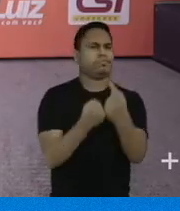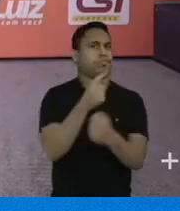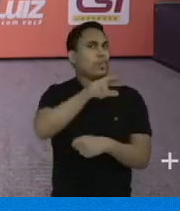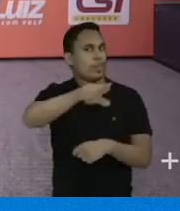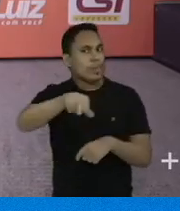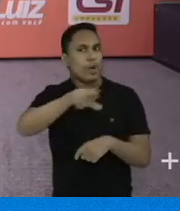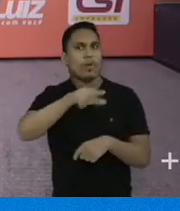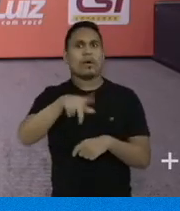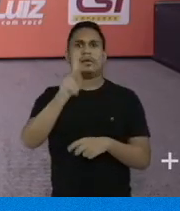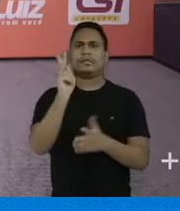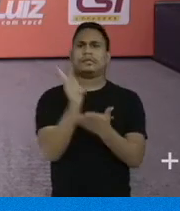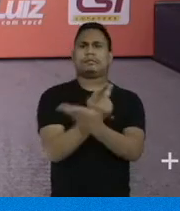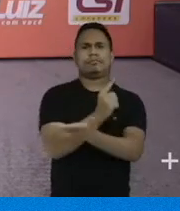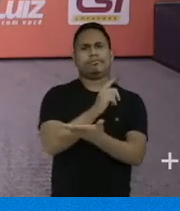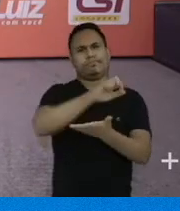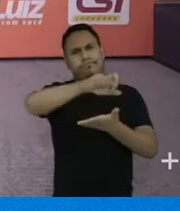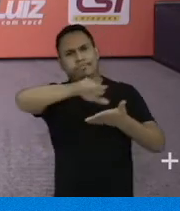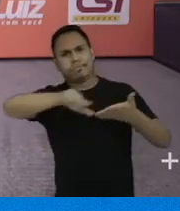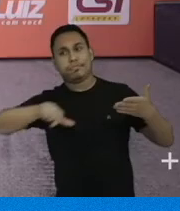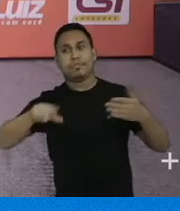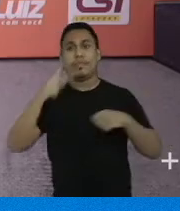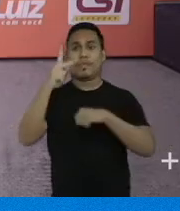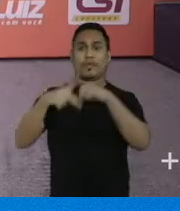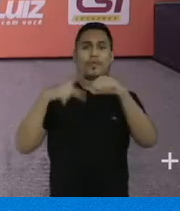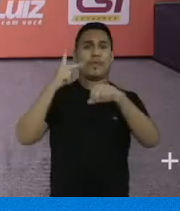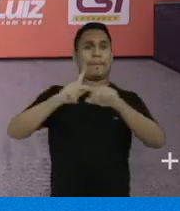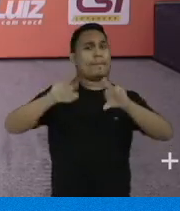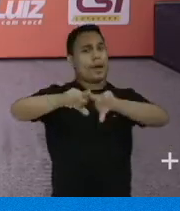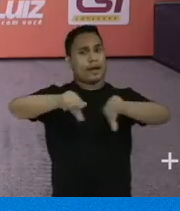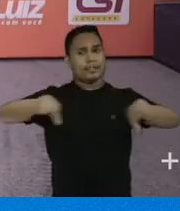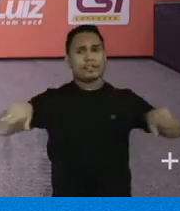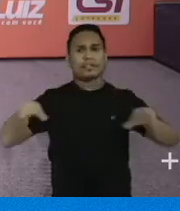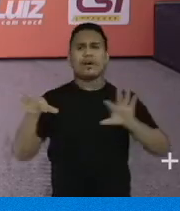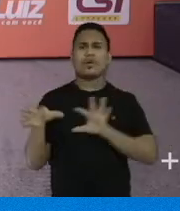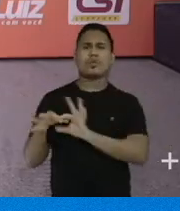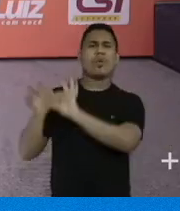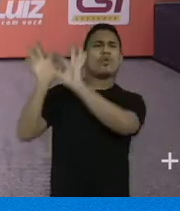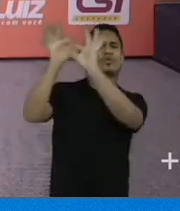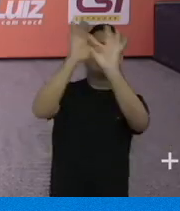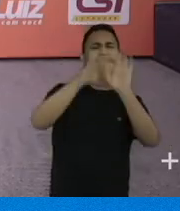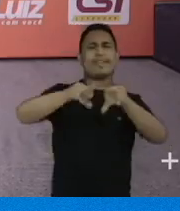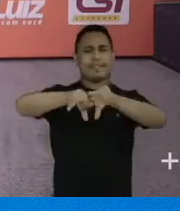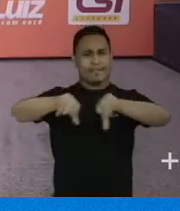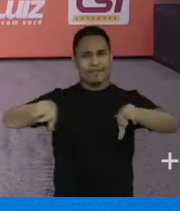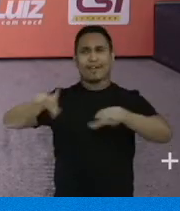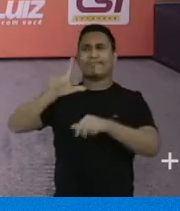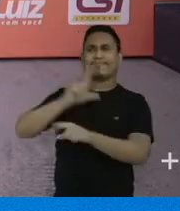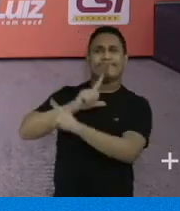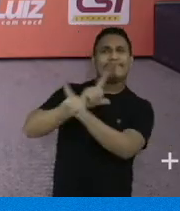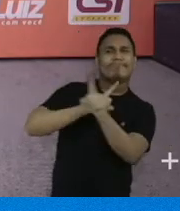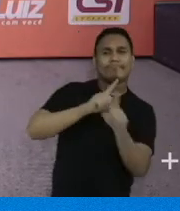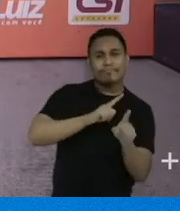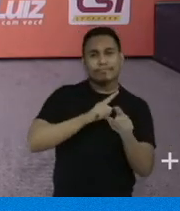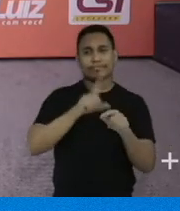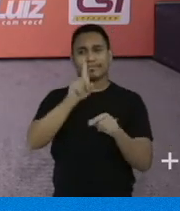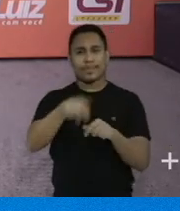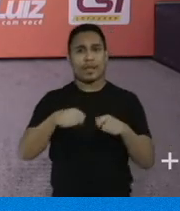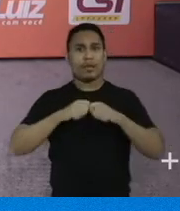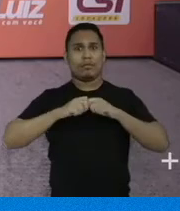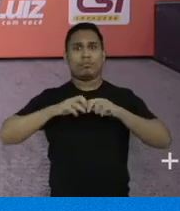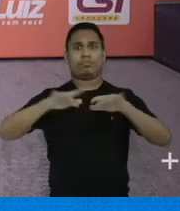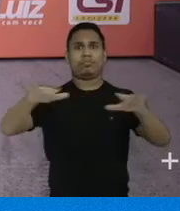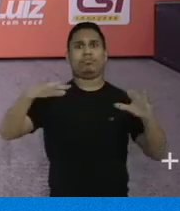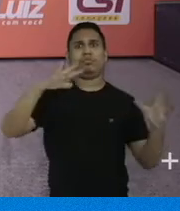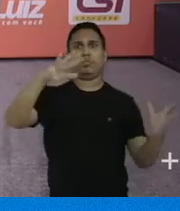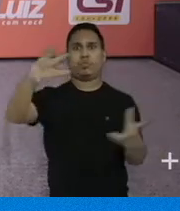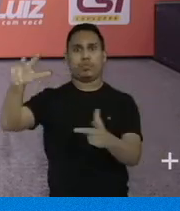atingido assim, todos os países, em todos os continentes? Então, praticamente uma pandemia. 20 a